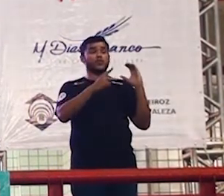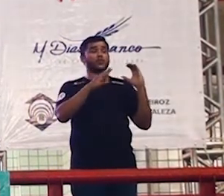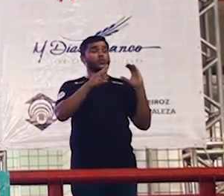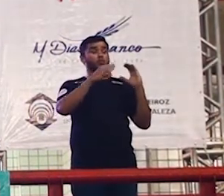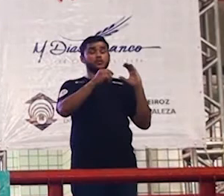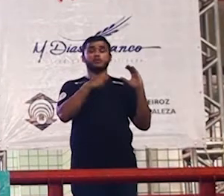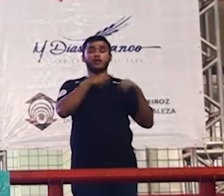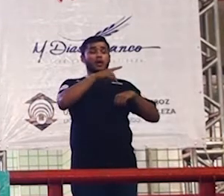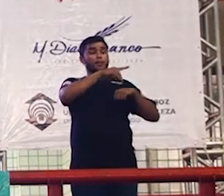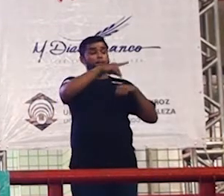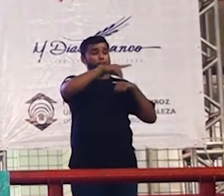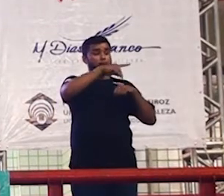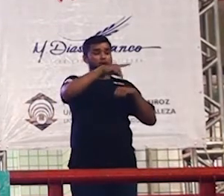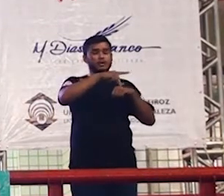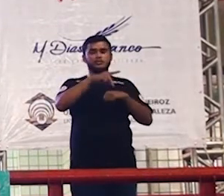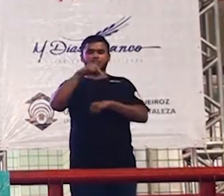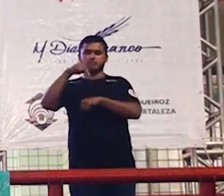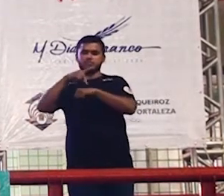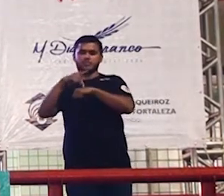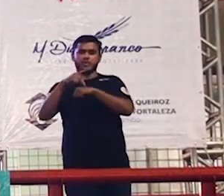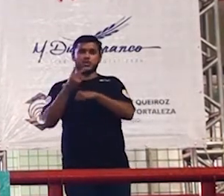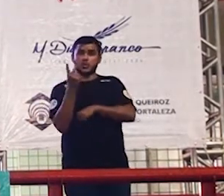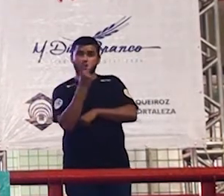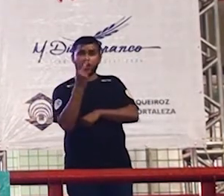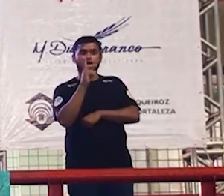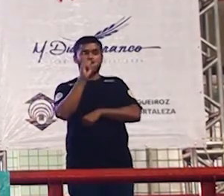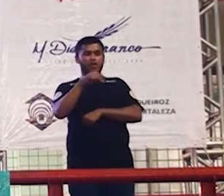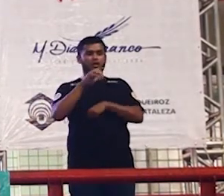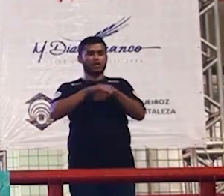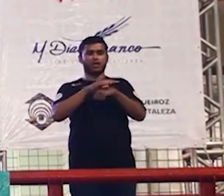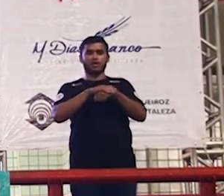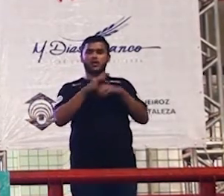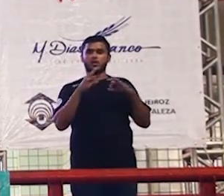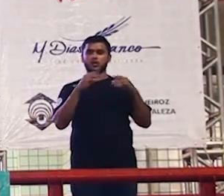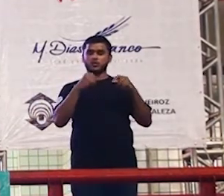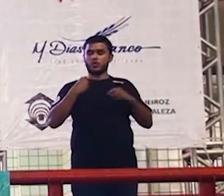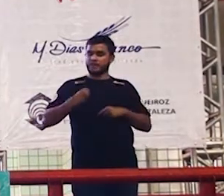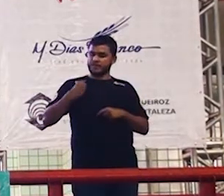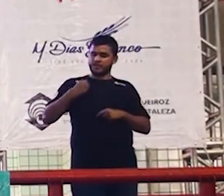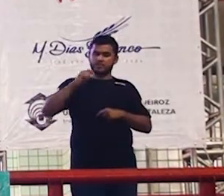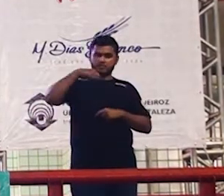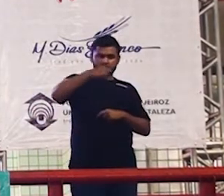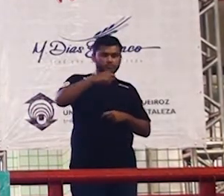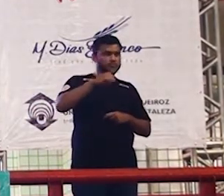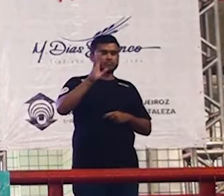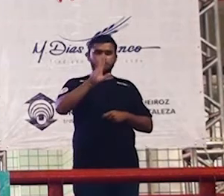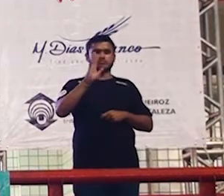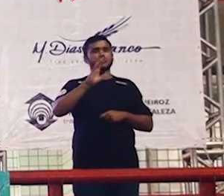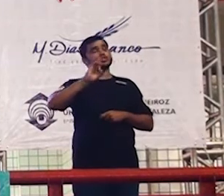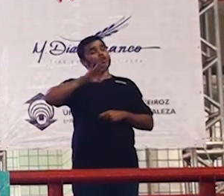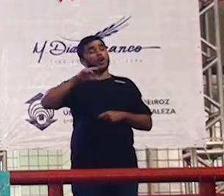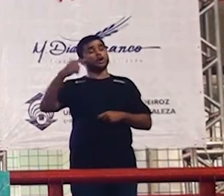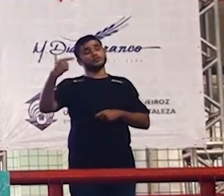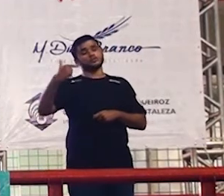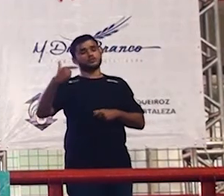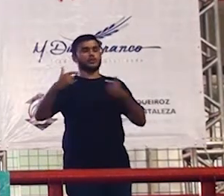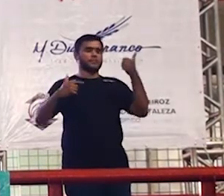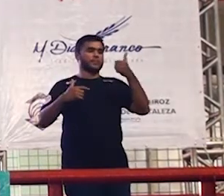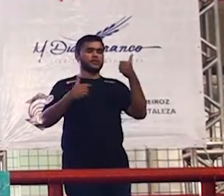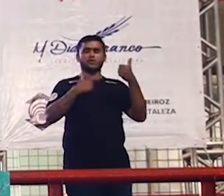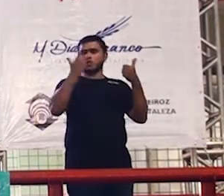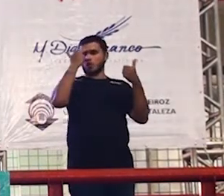textos adquire características animadas. É em ambos? Só no segundo. No primeiro, a